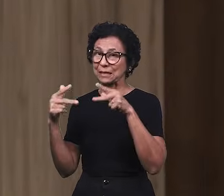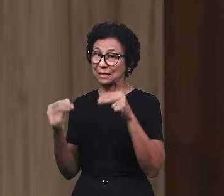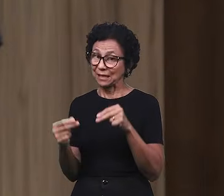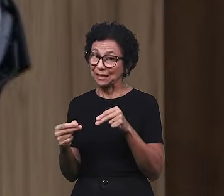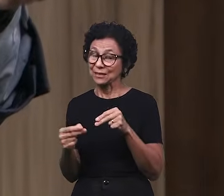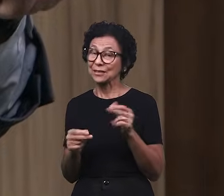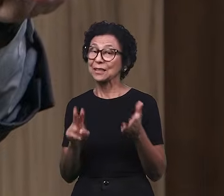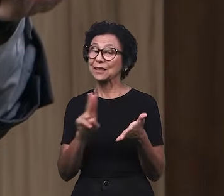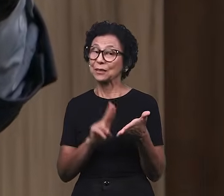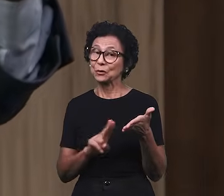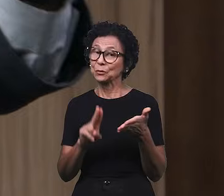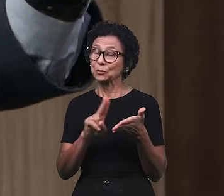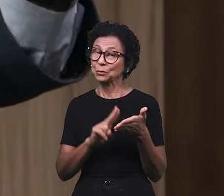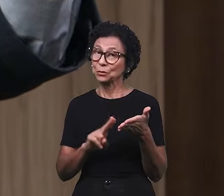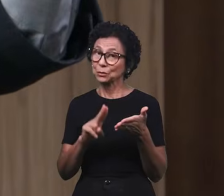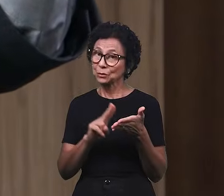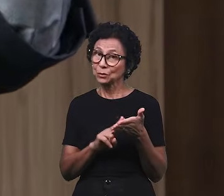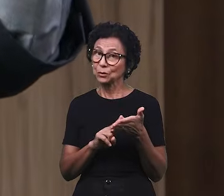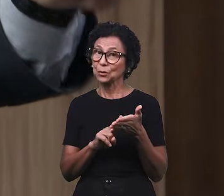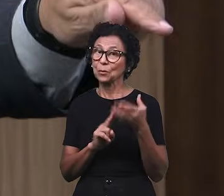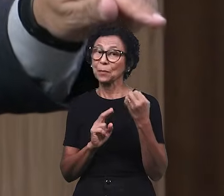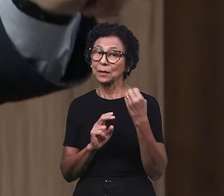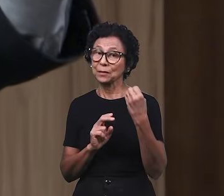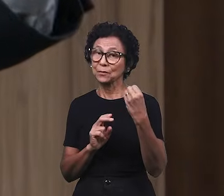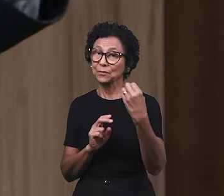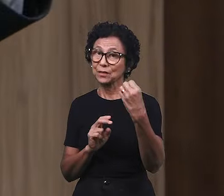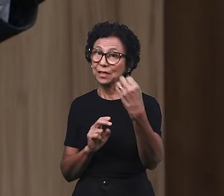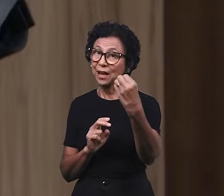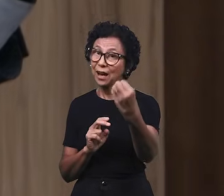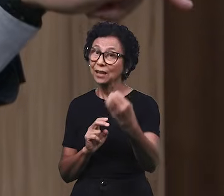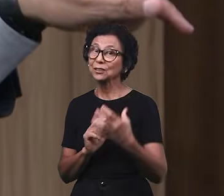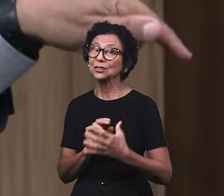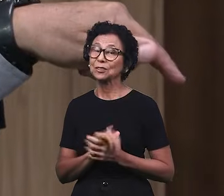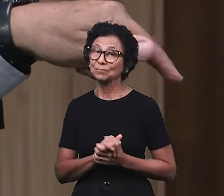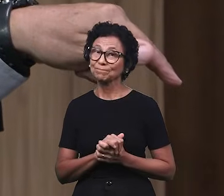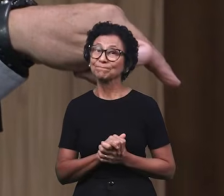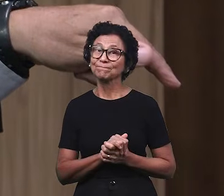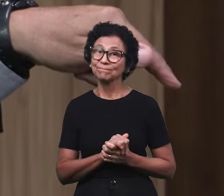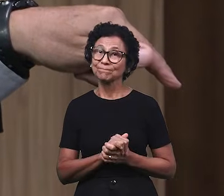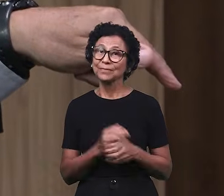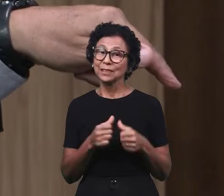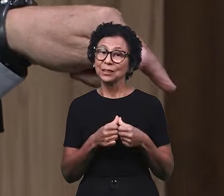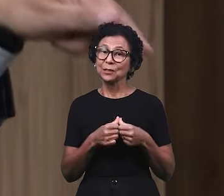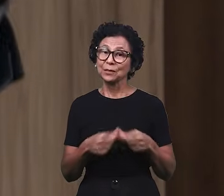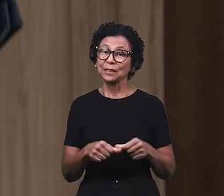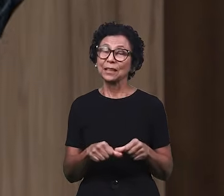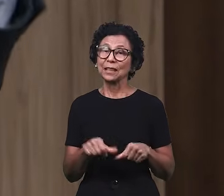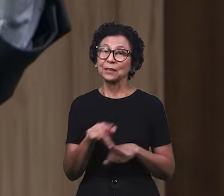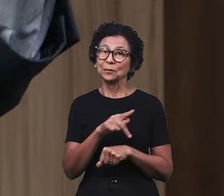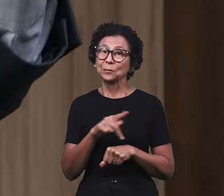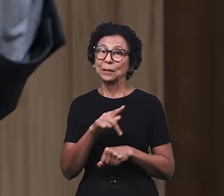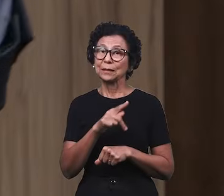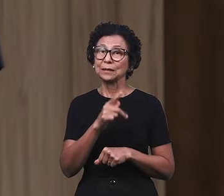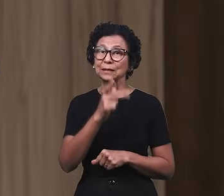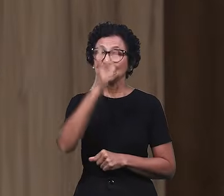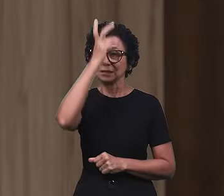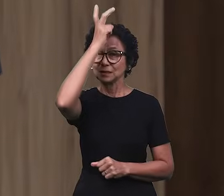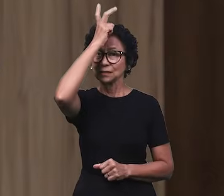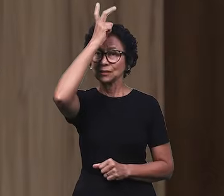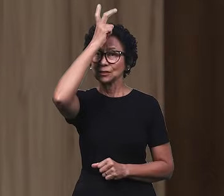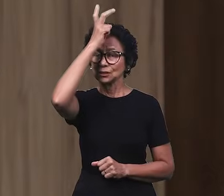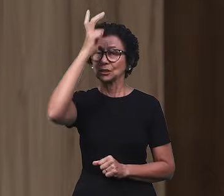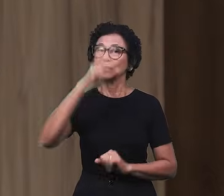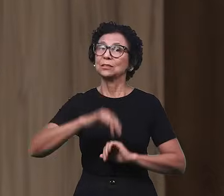como recurso na sua viagem e estada no Egito. Então,